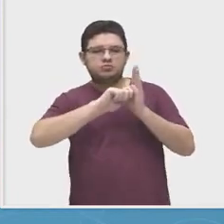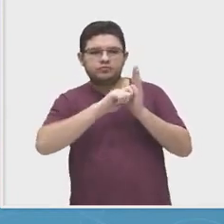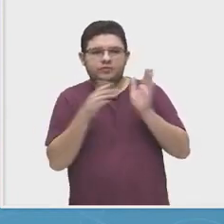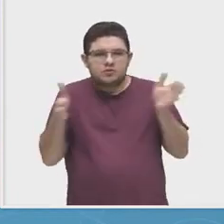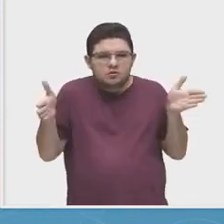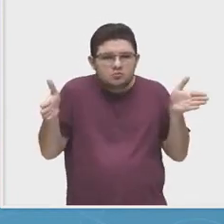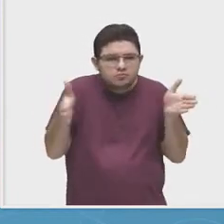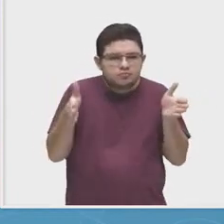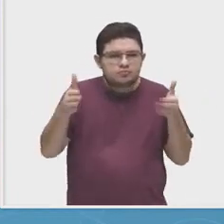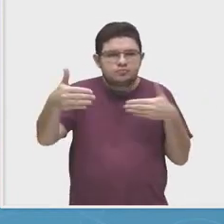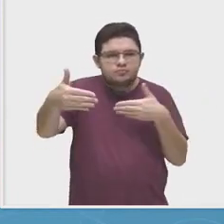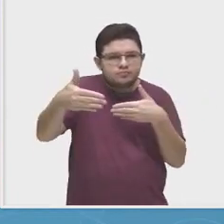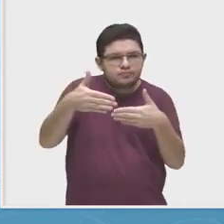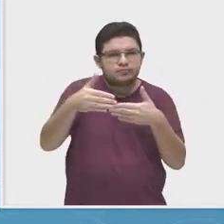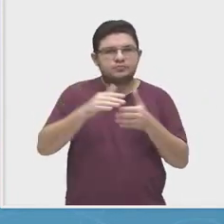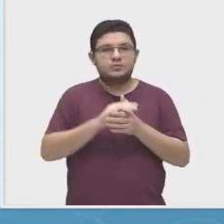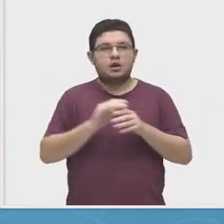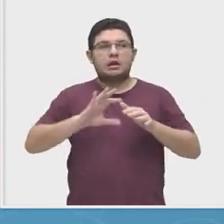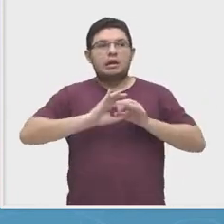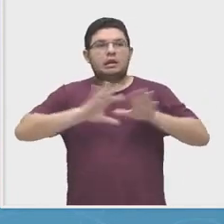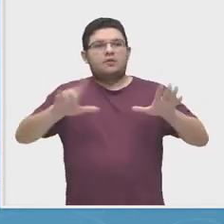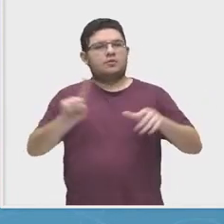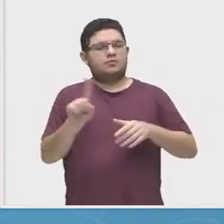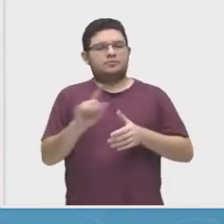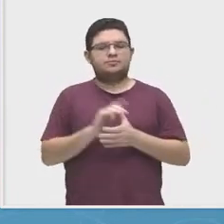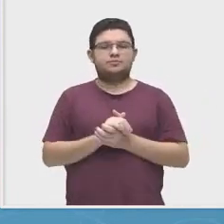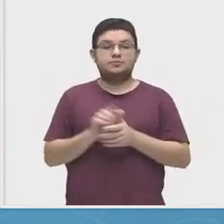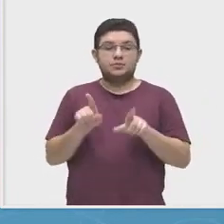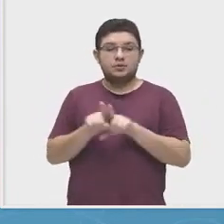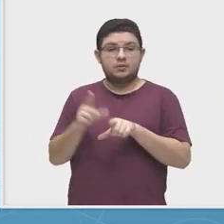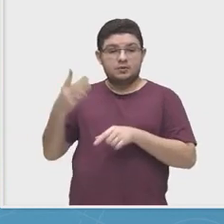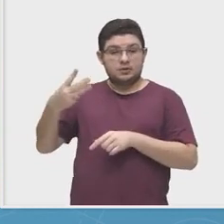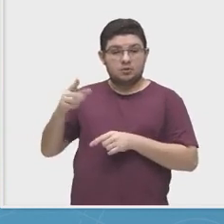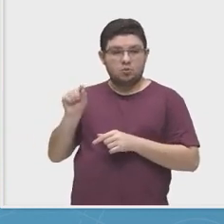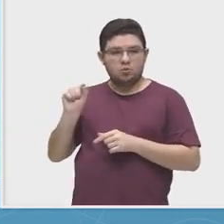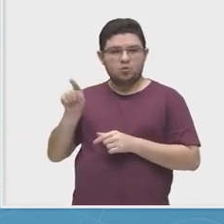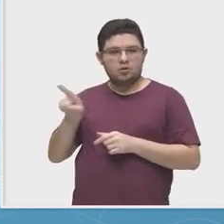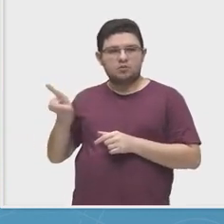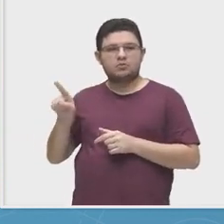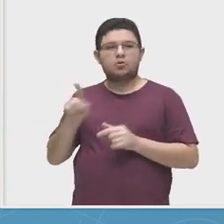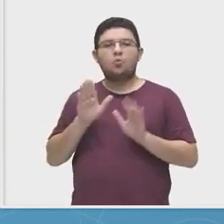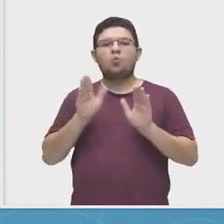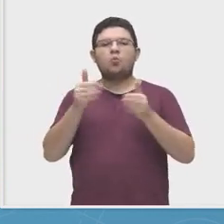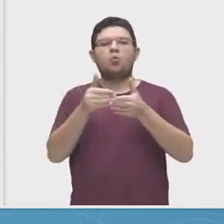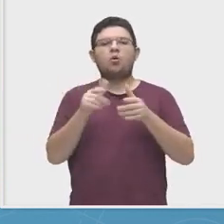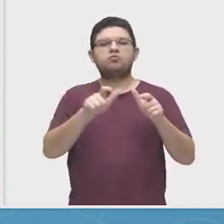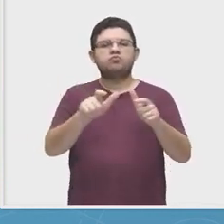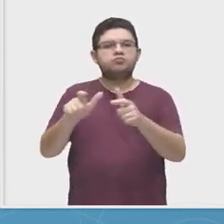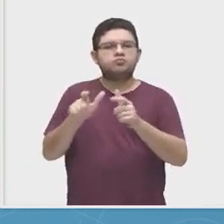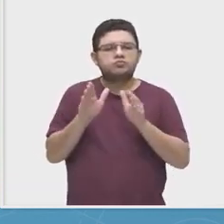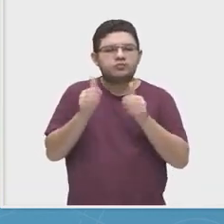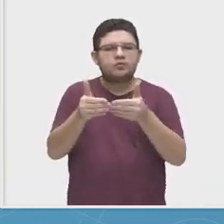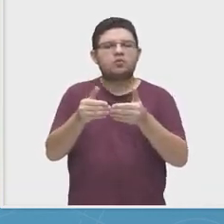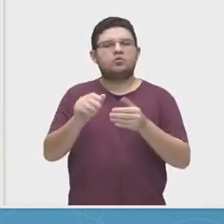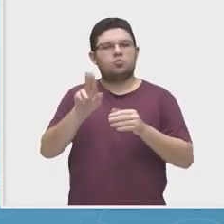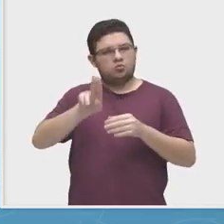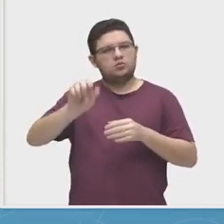very nice restaurant. Então, o local exato eu vou utilizar o at.